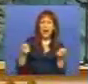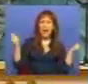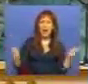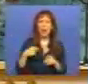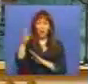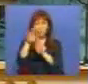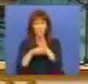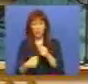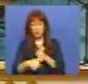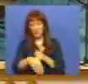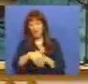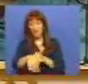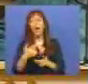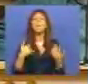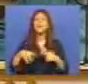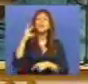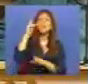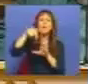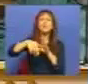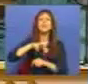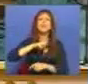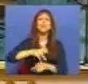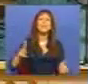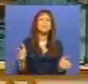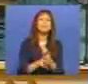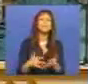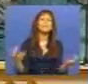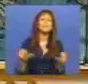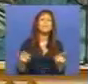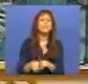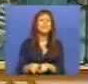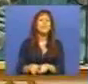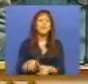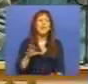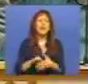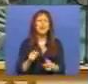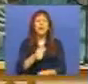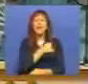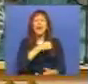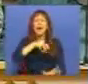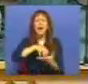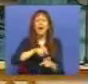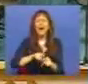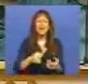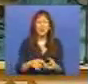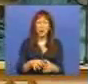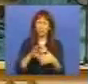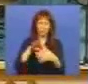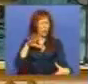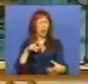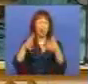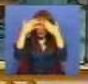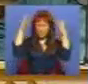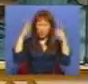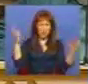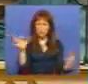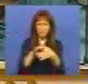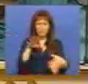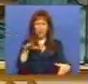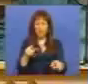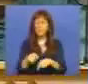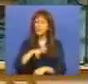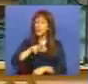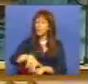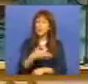programas que vêm, mas nós vivemos em Portugal, na realidade, e no que respeita à habitação, um verdadeiro paradoxo democrático. Em